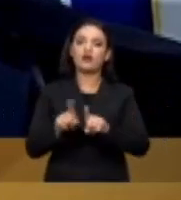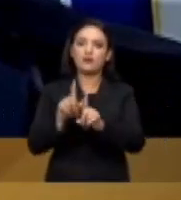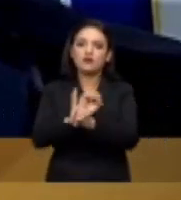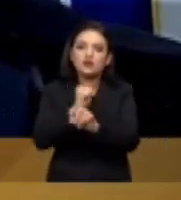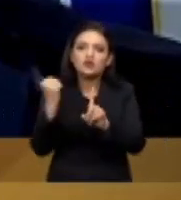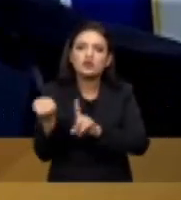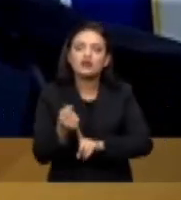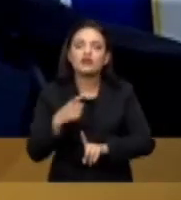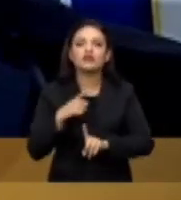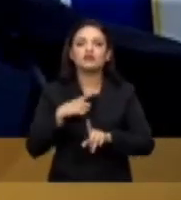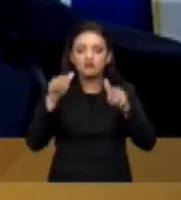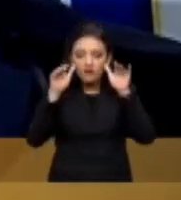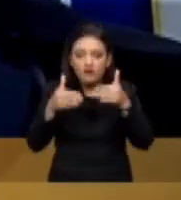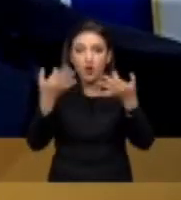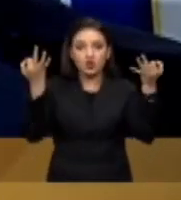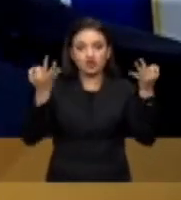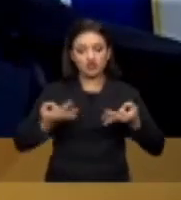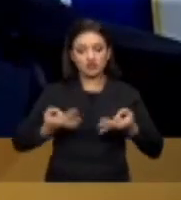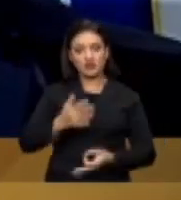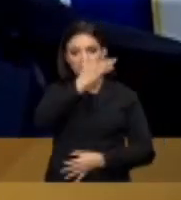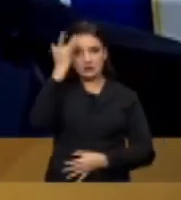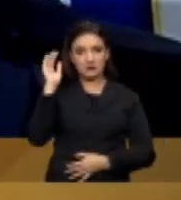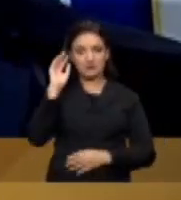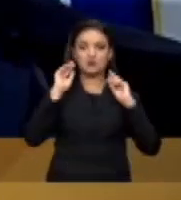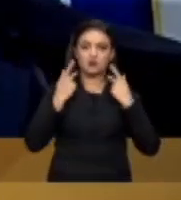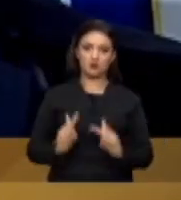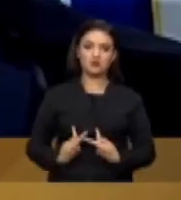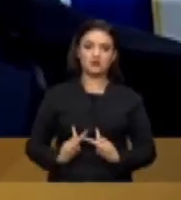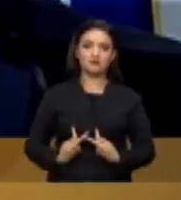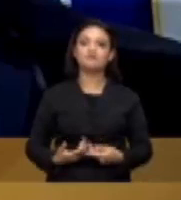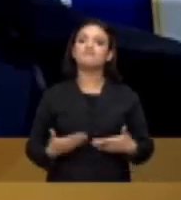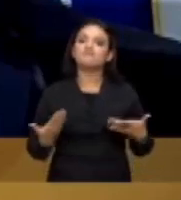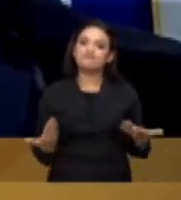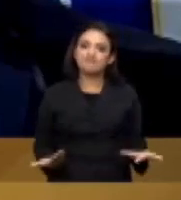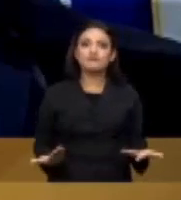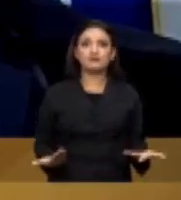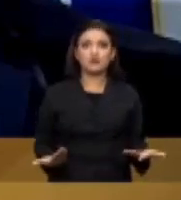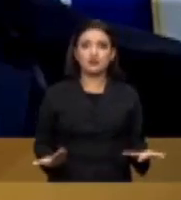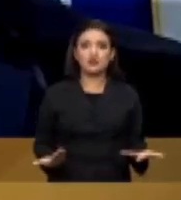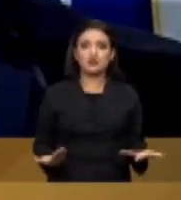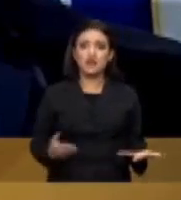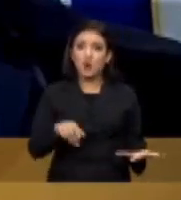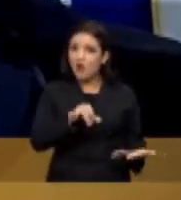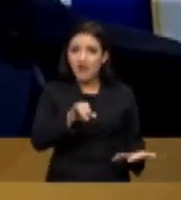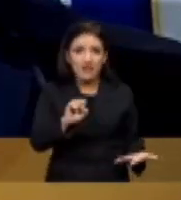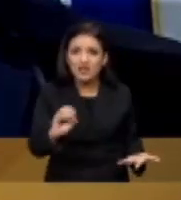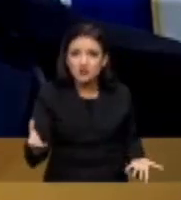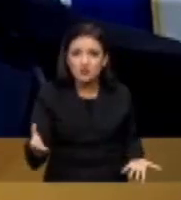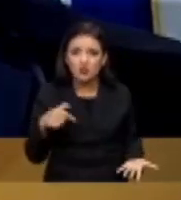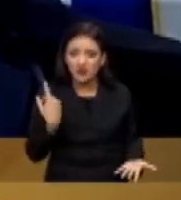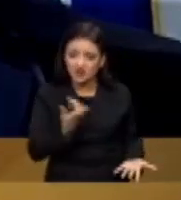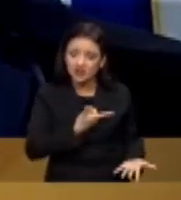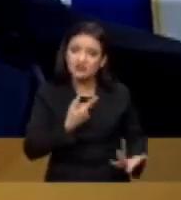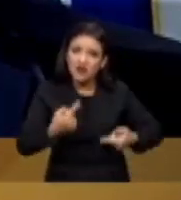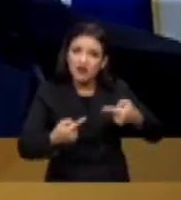para a dignidade da pessoa humana. É nisso, senhoras e senhores, senhoras ministras, senhores ministros, que nós estamos cuidando.